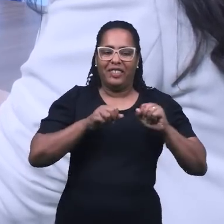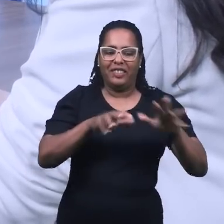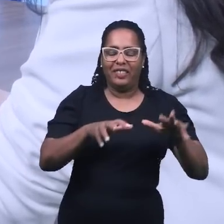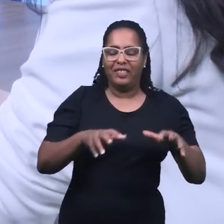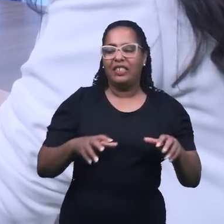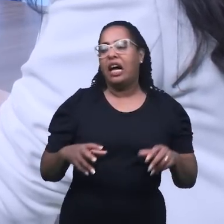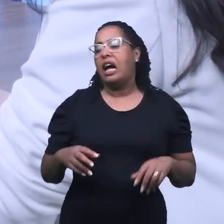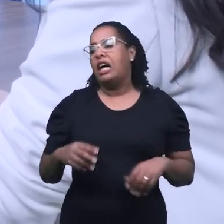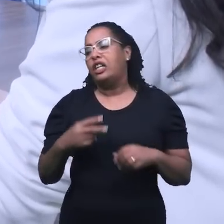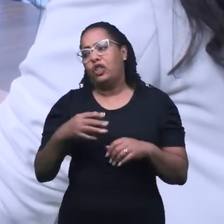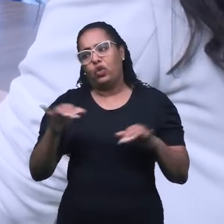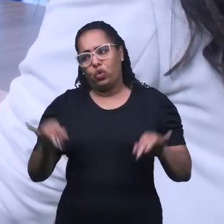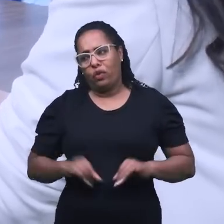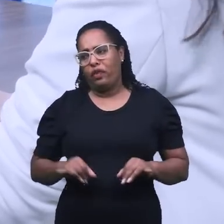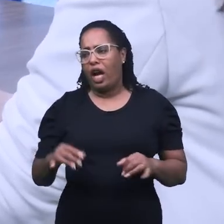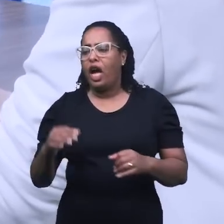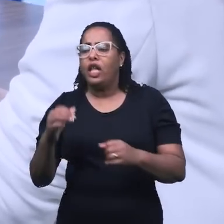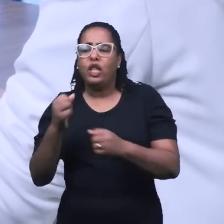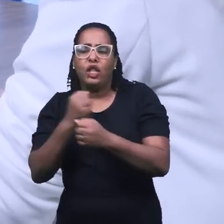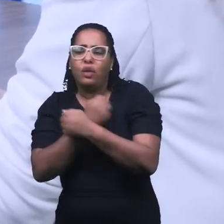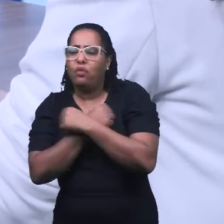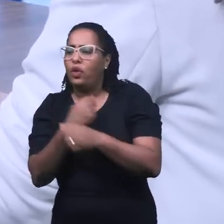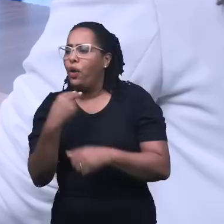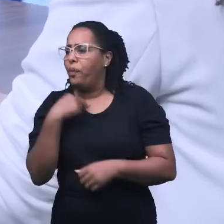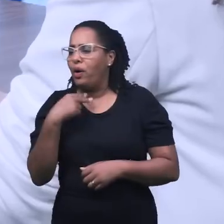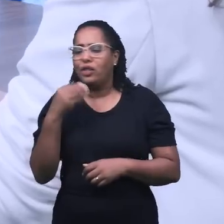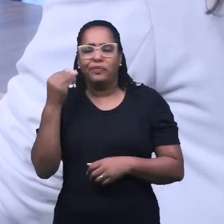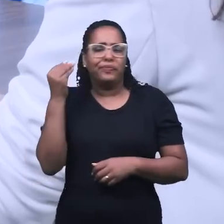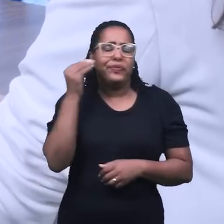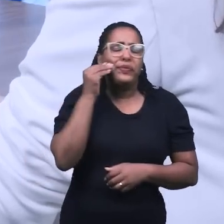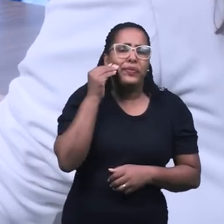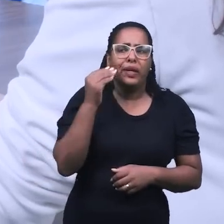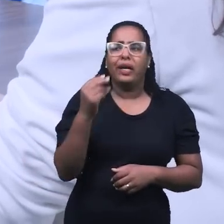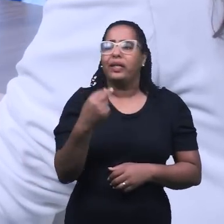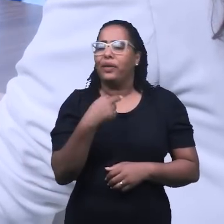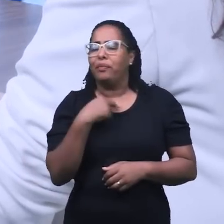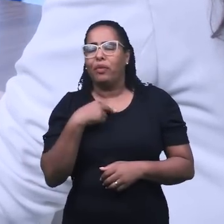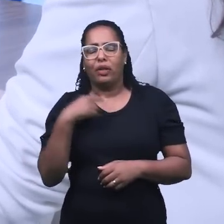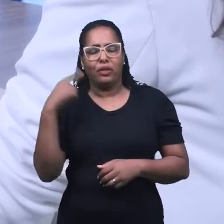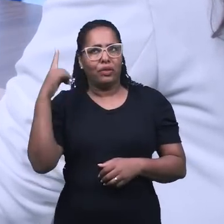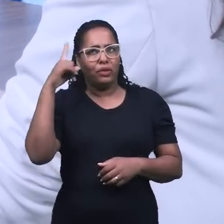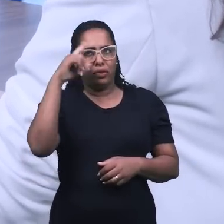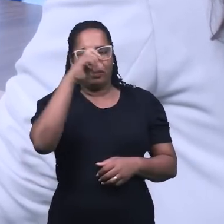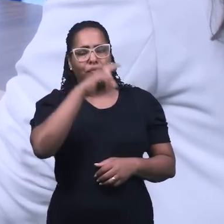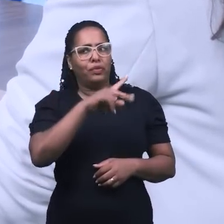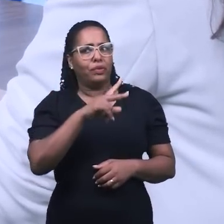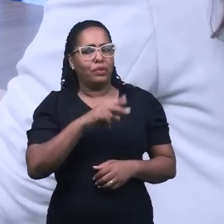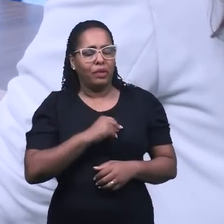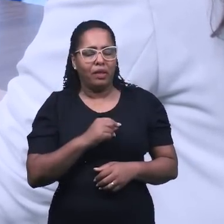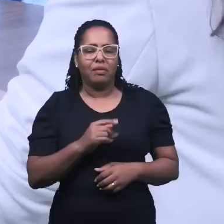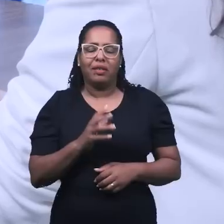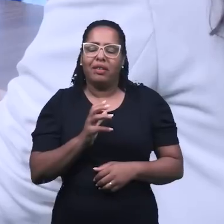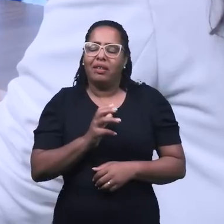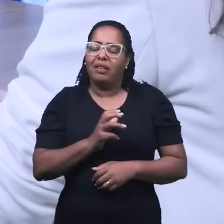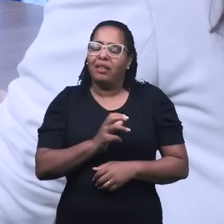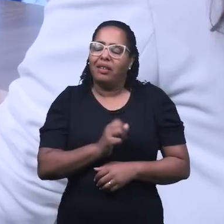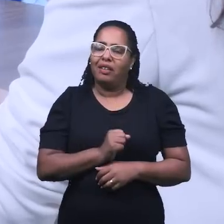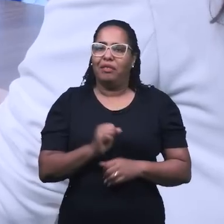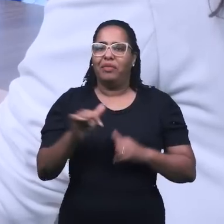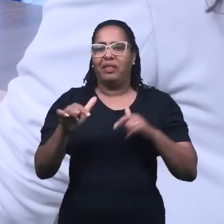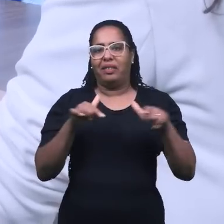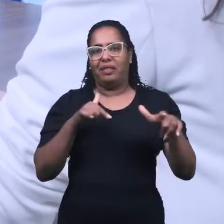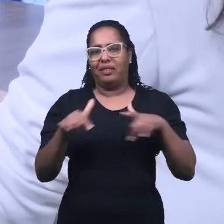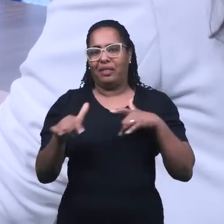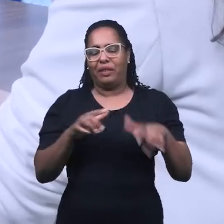não pode abraçar, não pode beijar. Meu Deus, como era difícil. Porque eu, sim, sou apaixonada